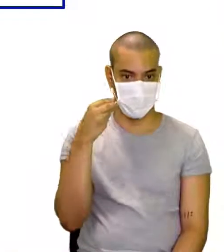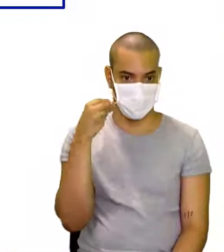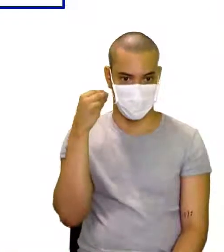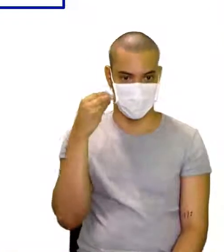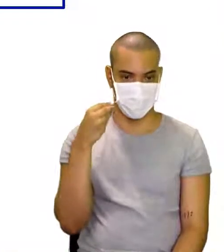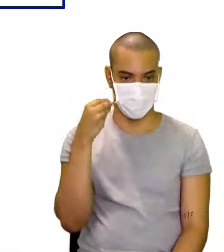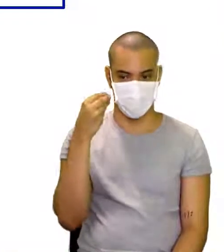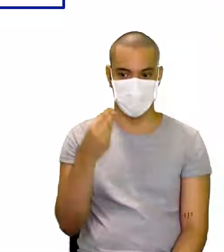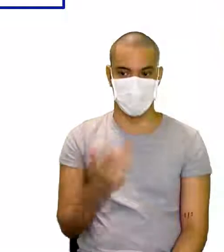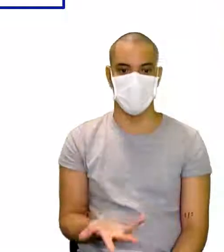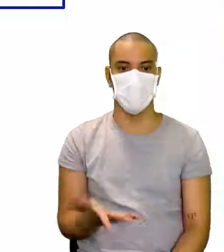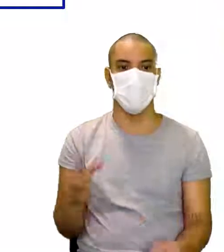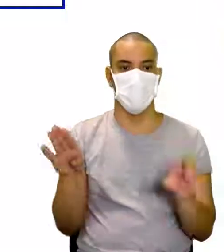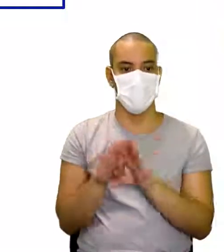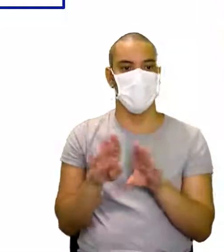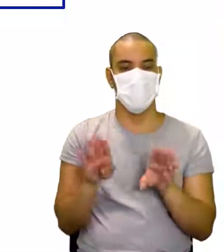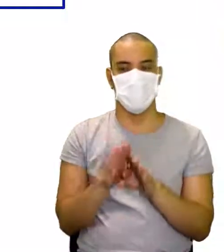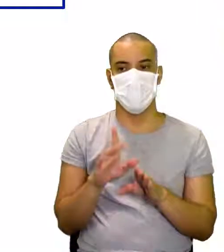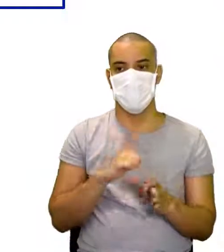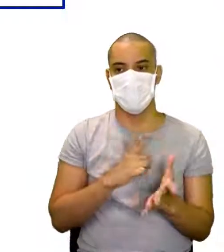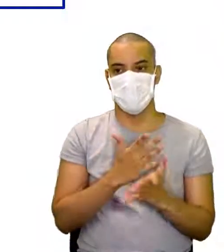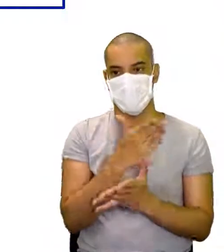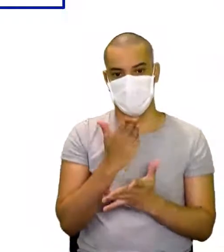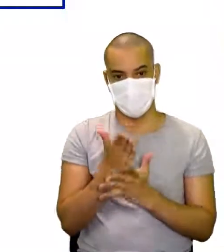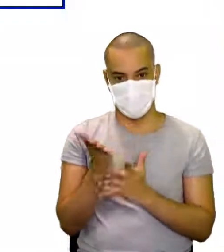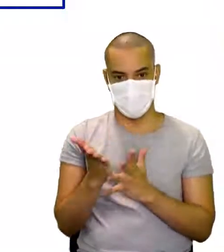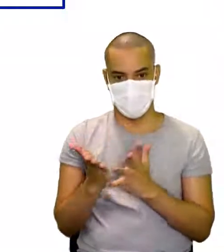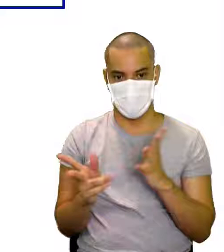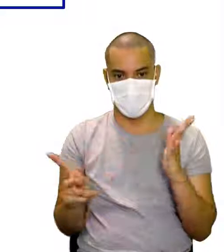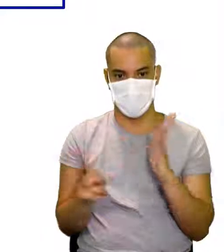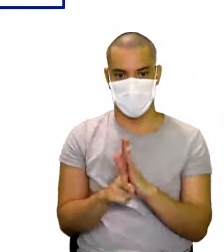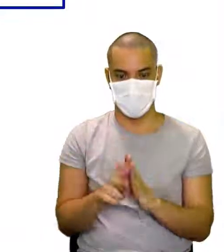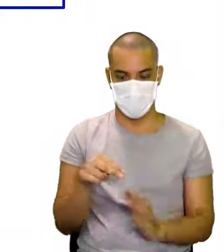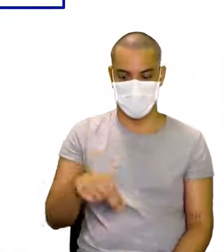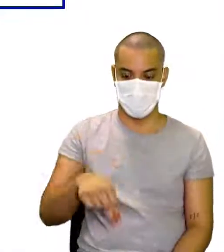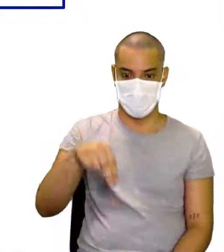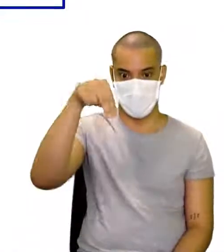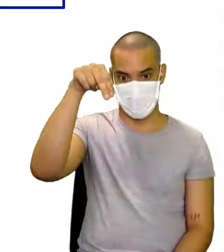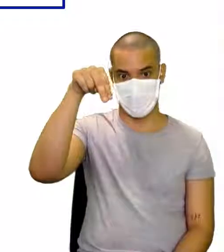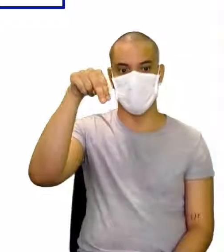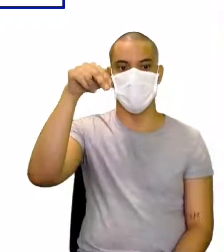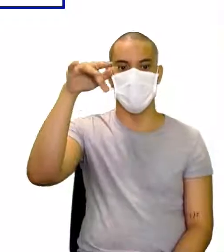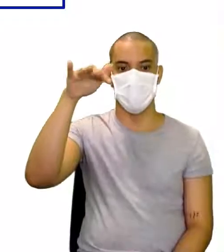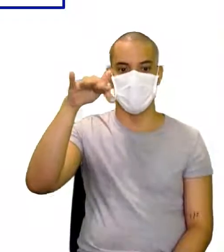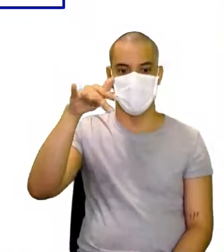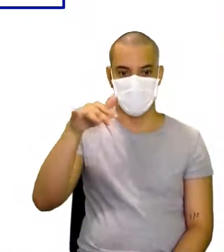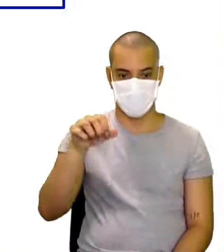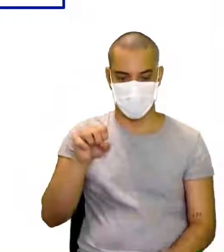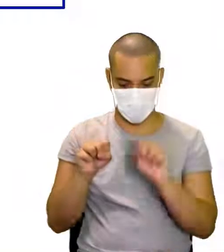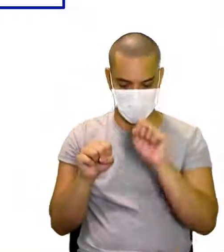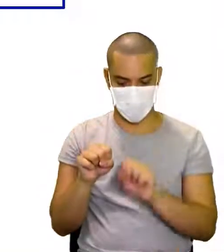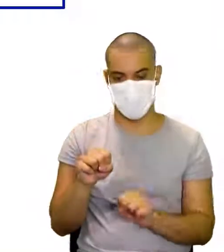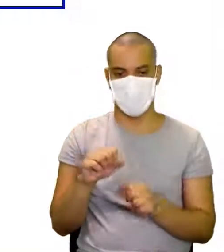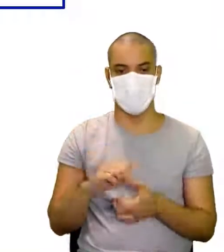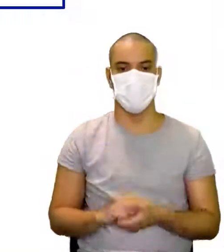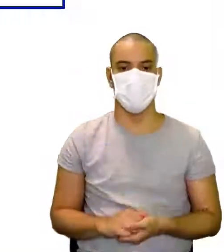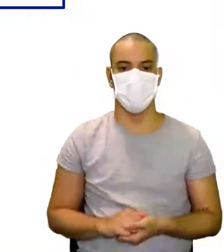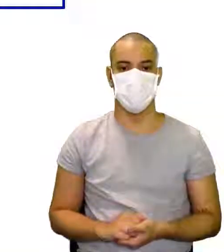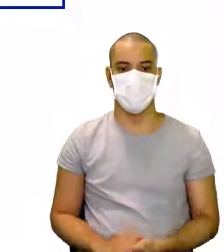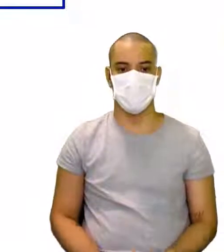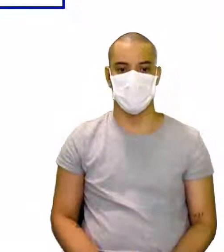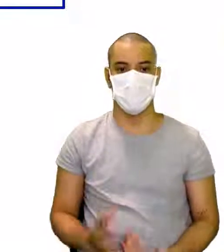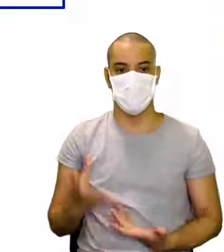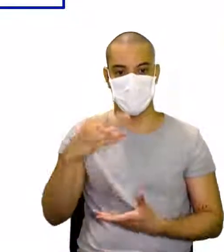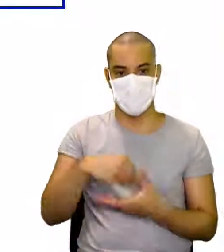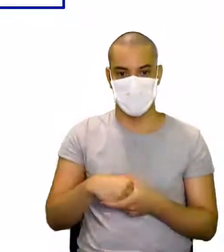experimentalmente. E também as linhas de indução saem do polo norte e chegam ao polo sul,